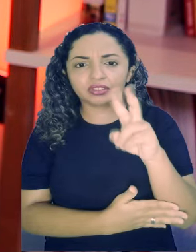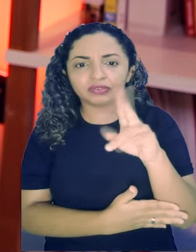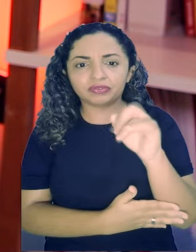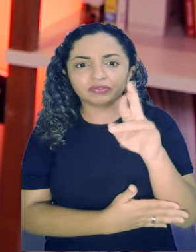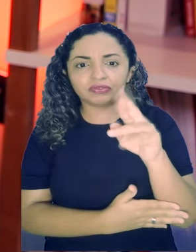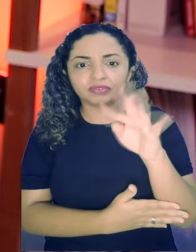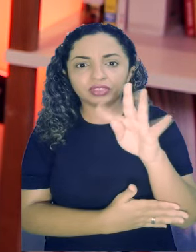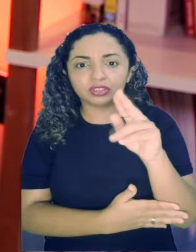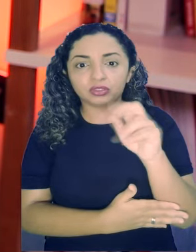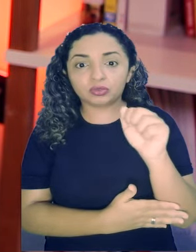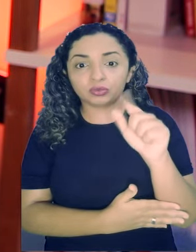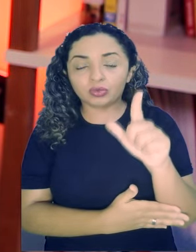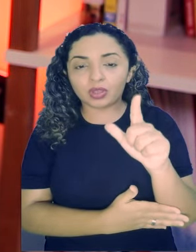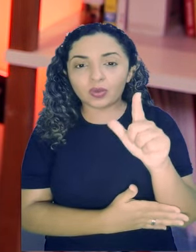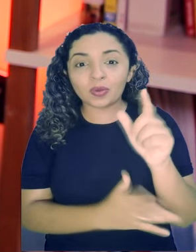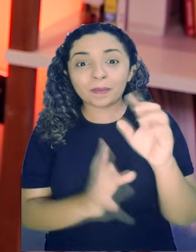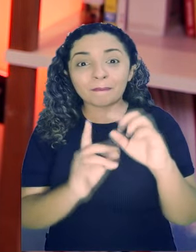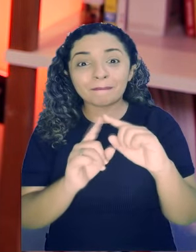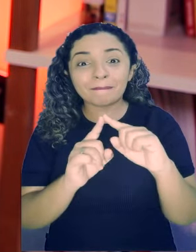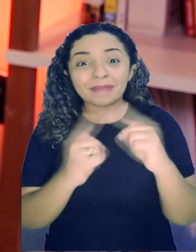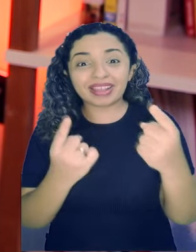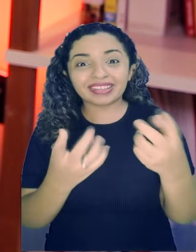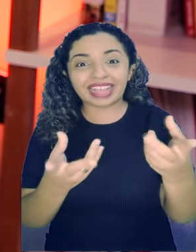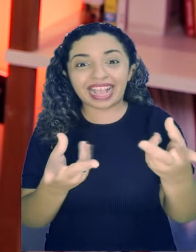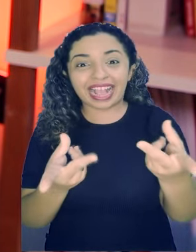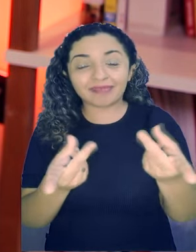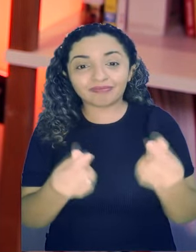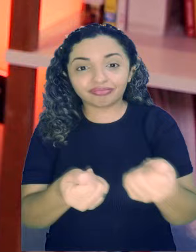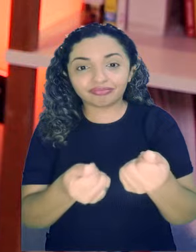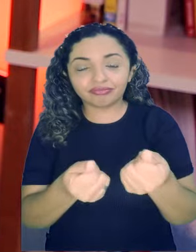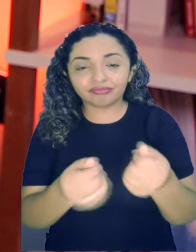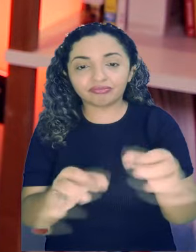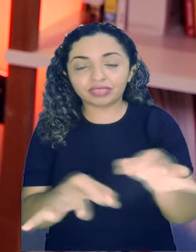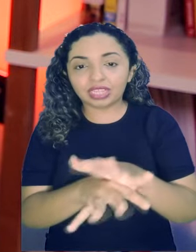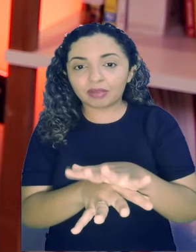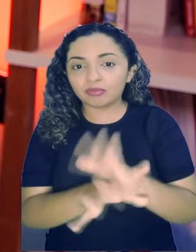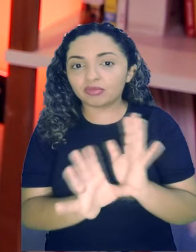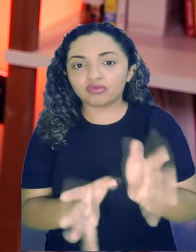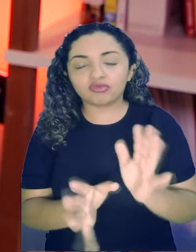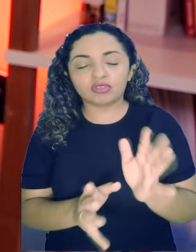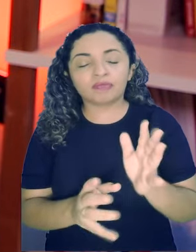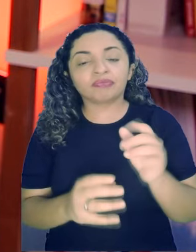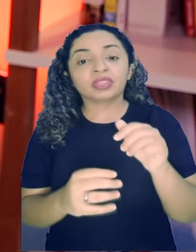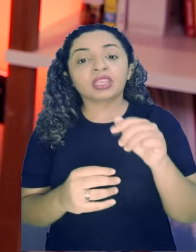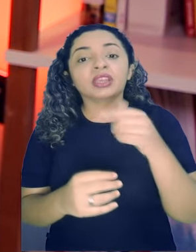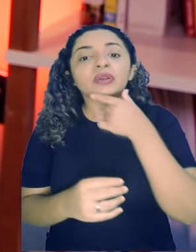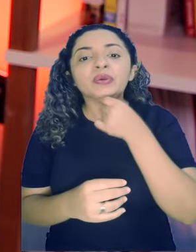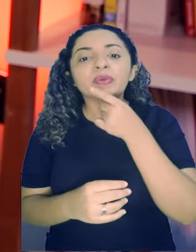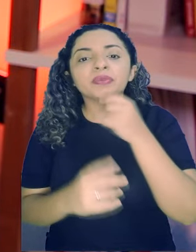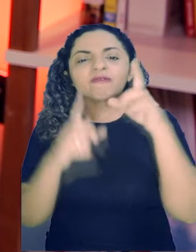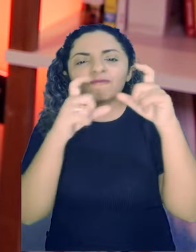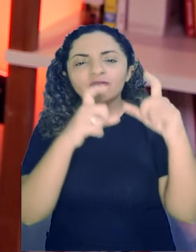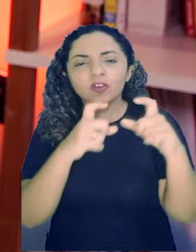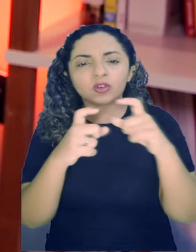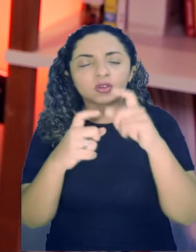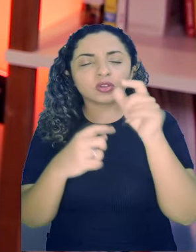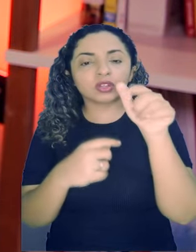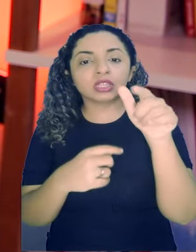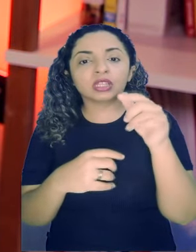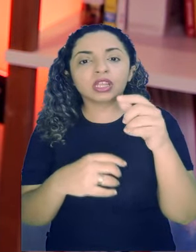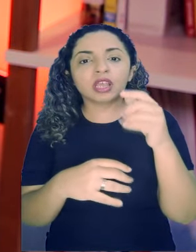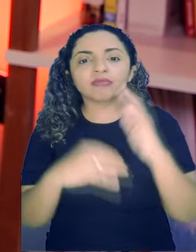e teve como base a reportagem fotográficas do Didier Lefebvre, um fotógrafo francês que